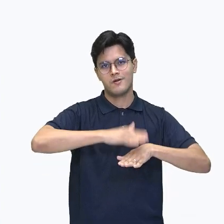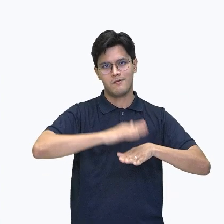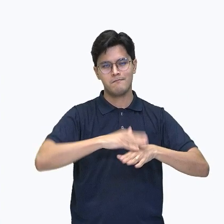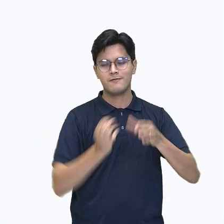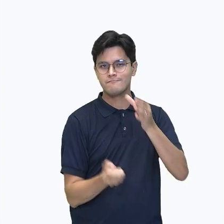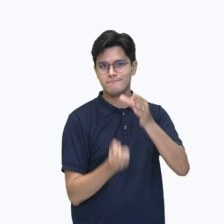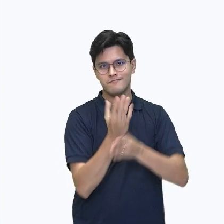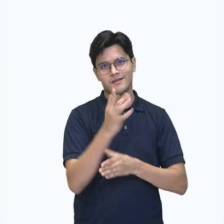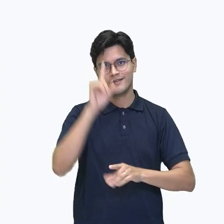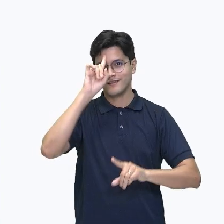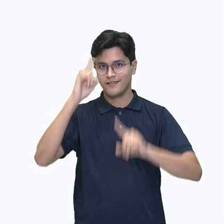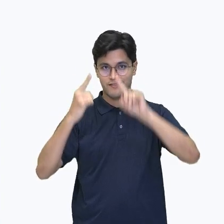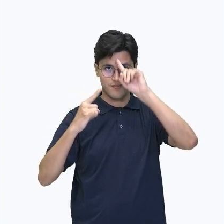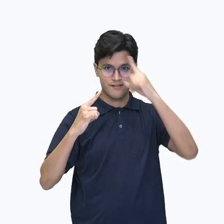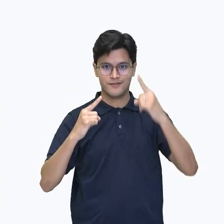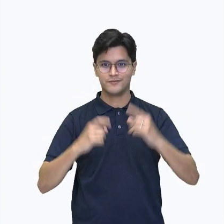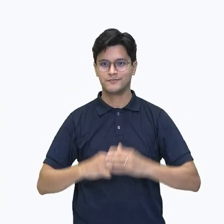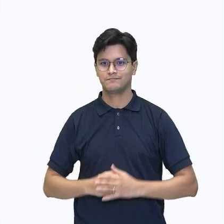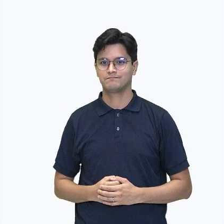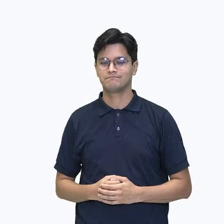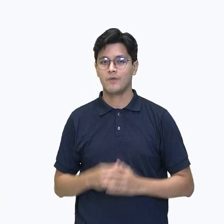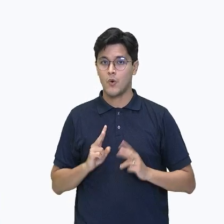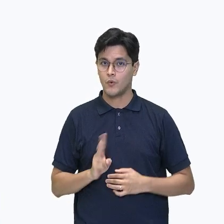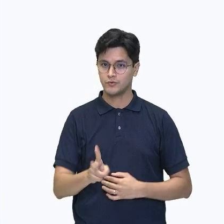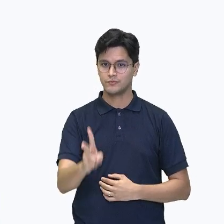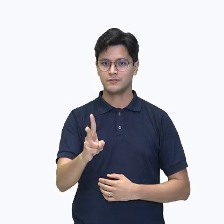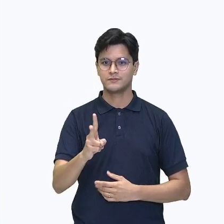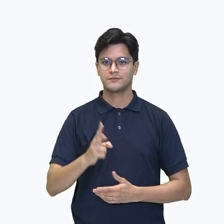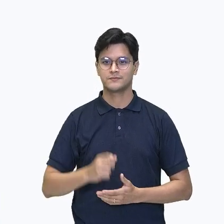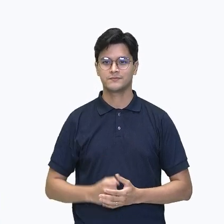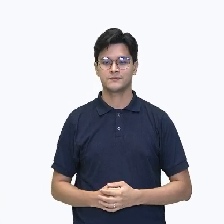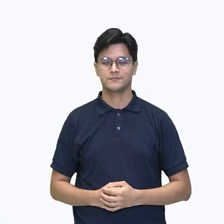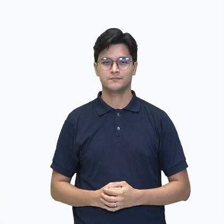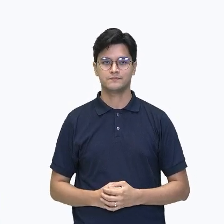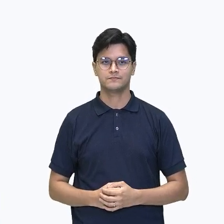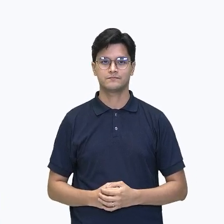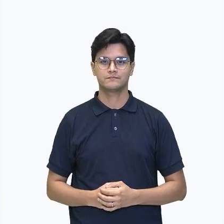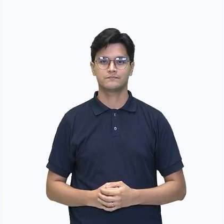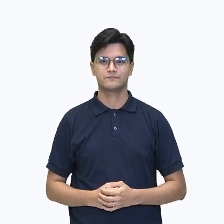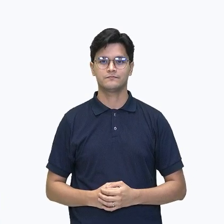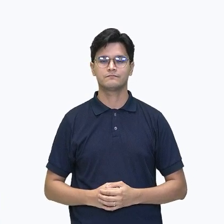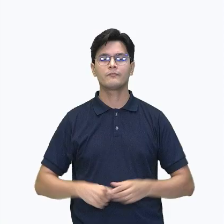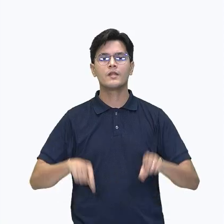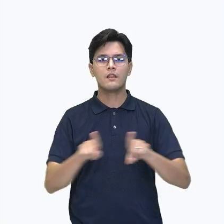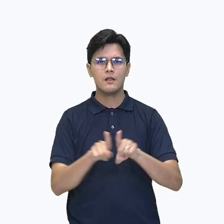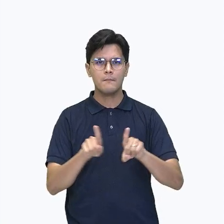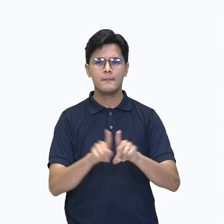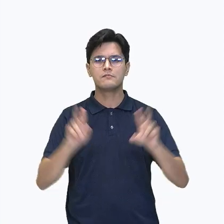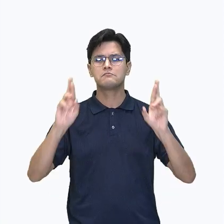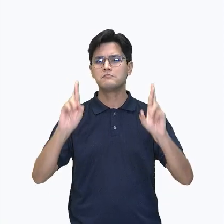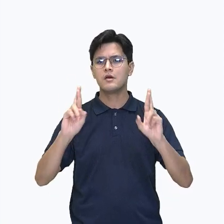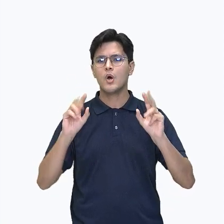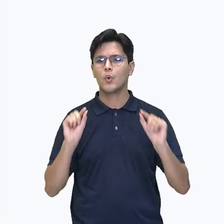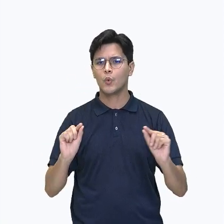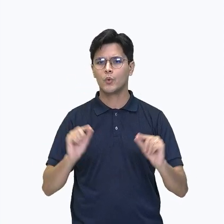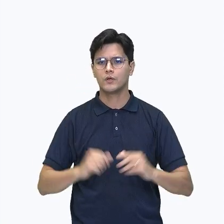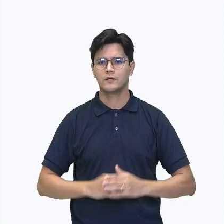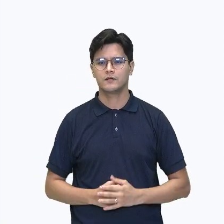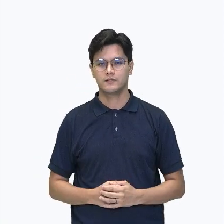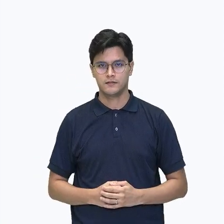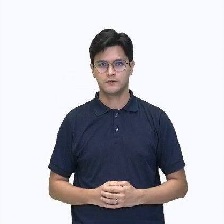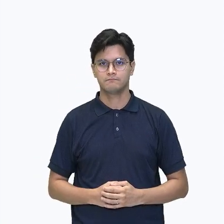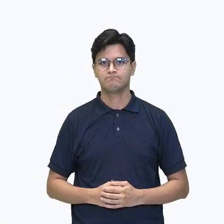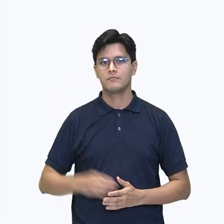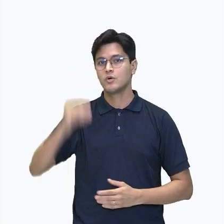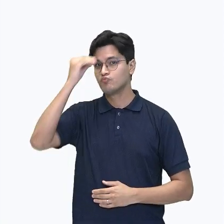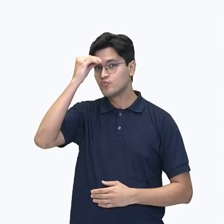anteriormente. Exatamente. Continuando, a gente também espera que, né, quando o conhecimento se